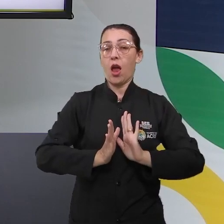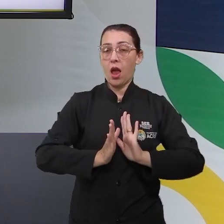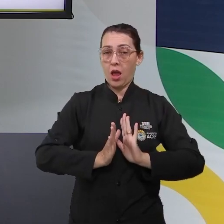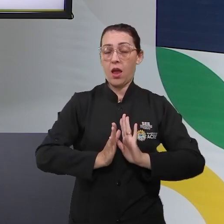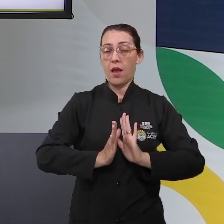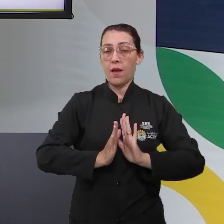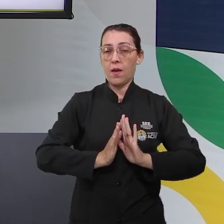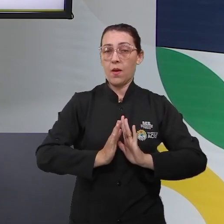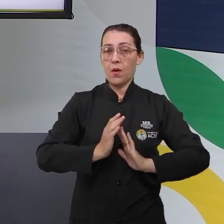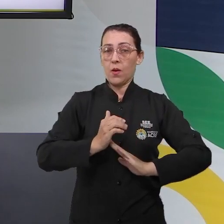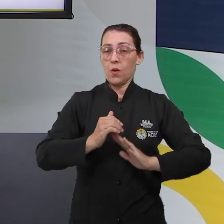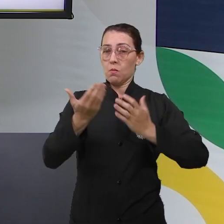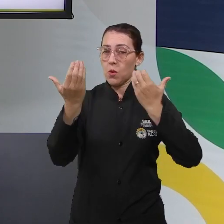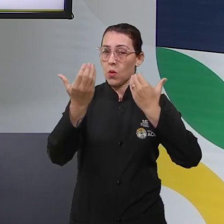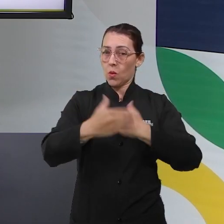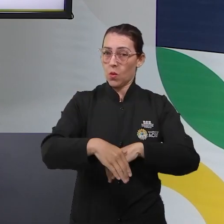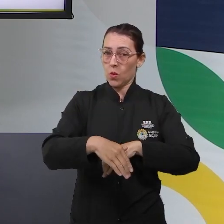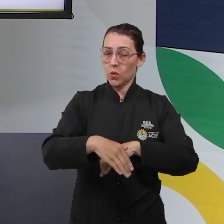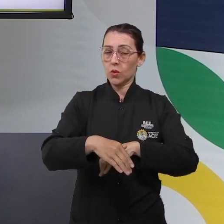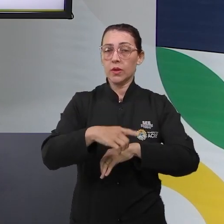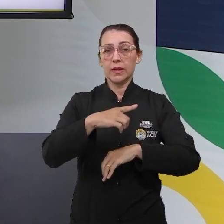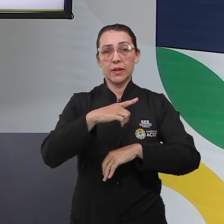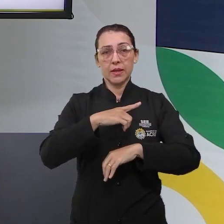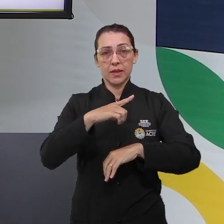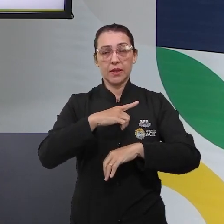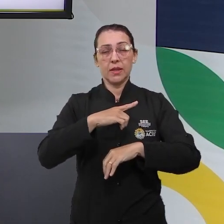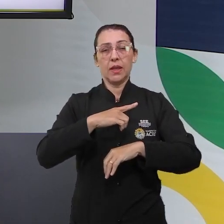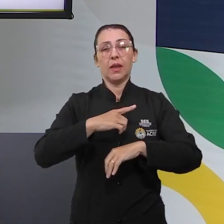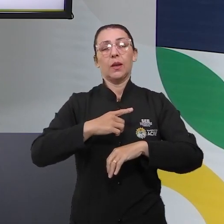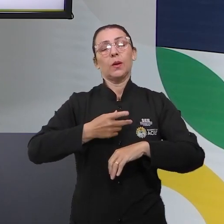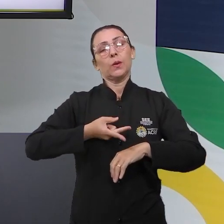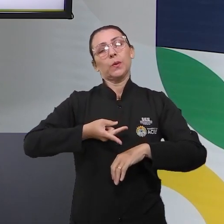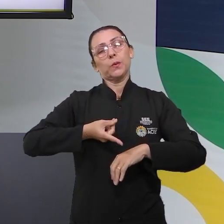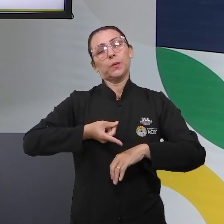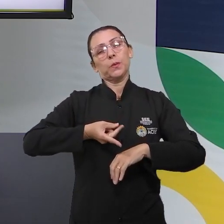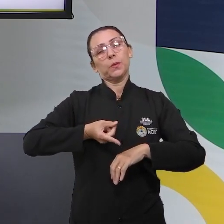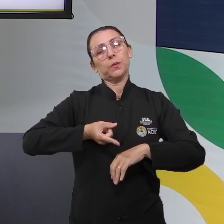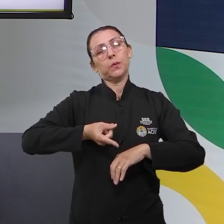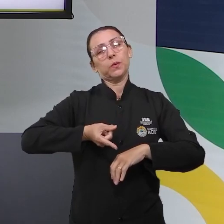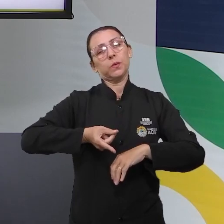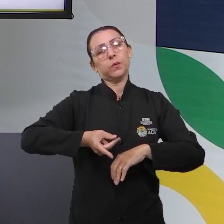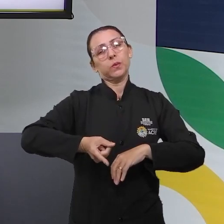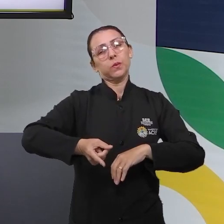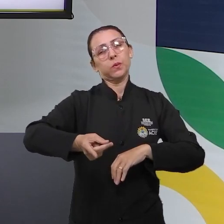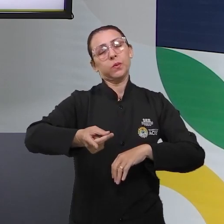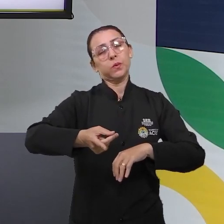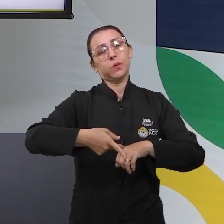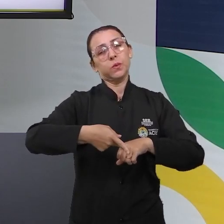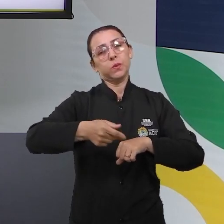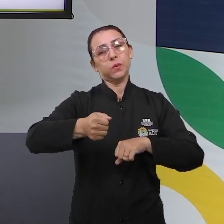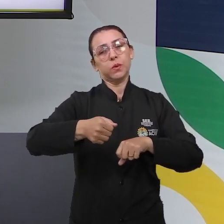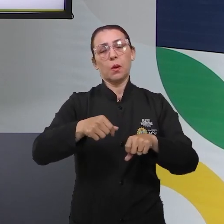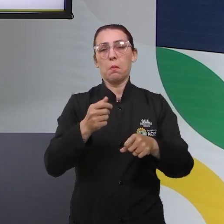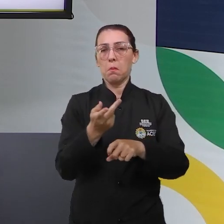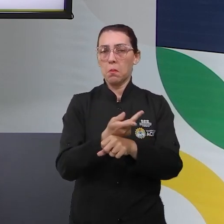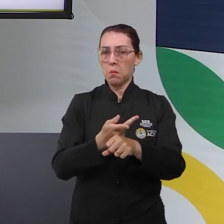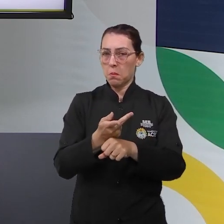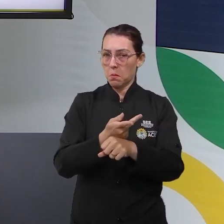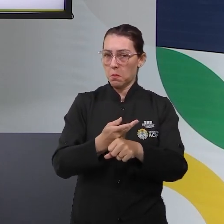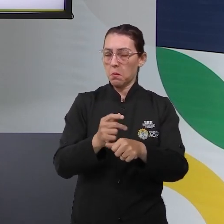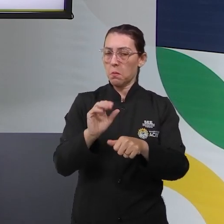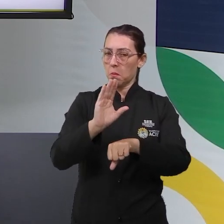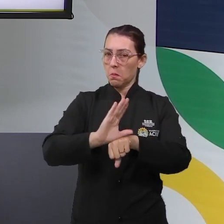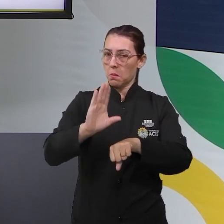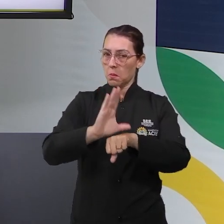carreira, em um concurso, você tem a caráter da longevidade, você se especializa dentro dessa área, você procura fazer